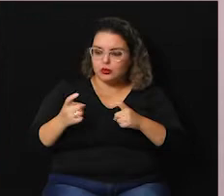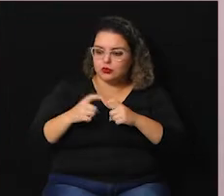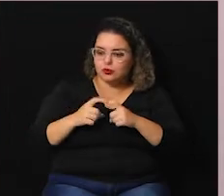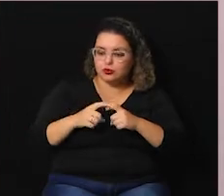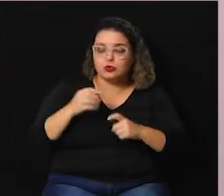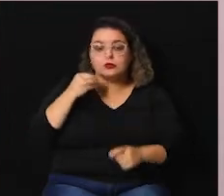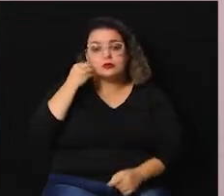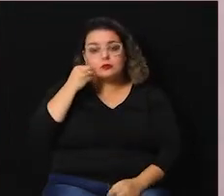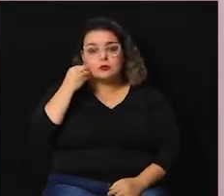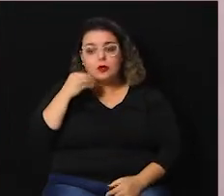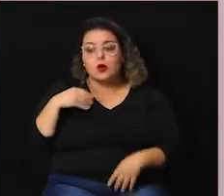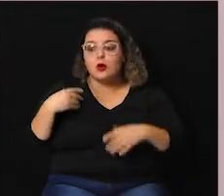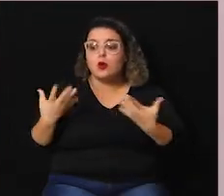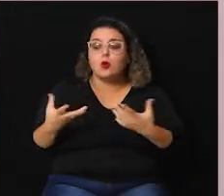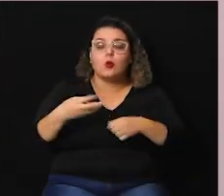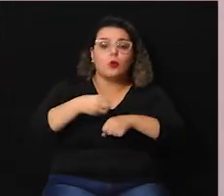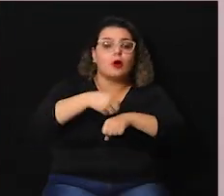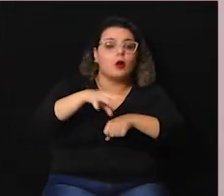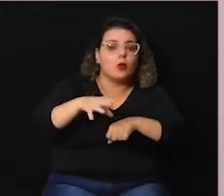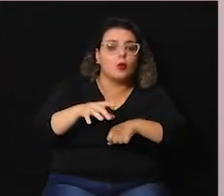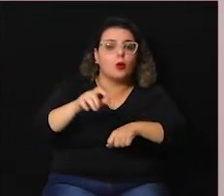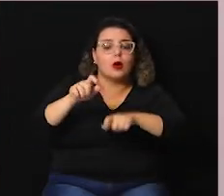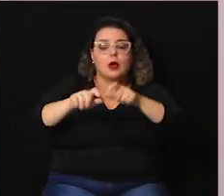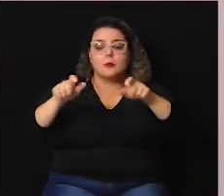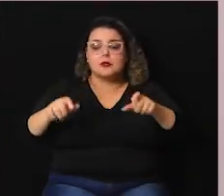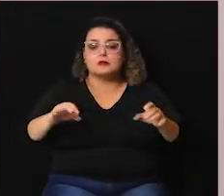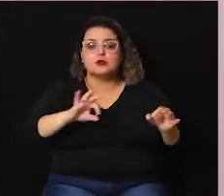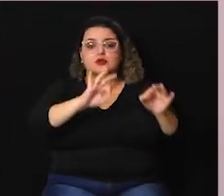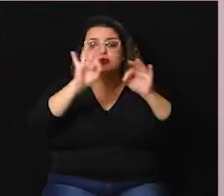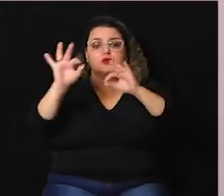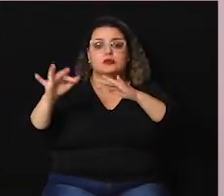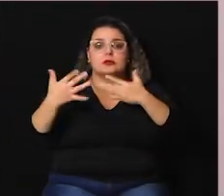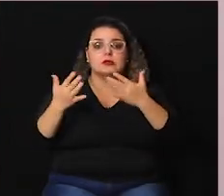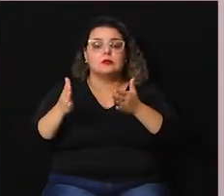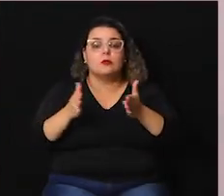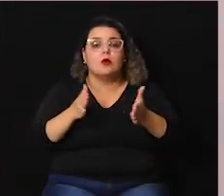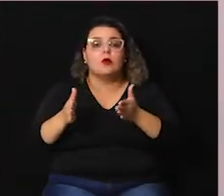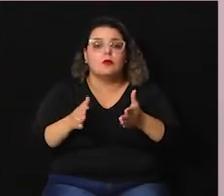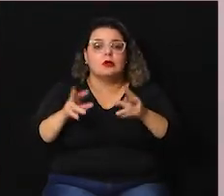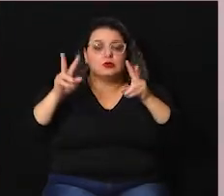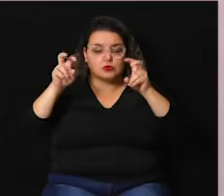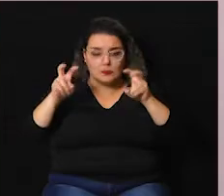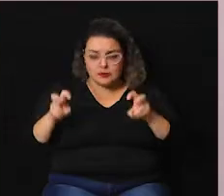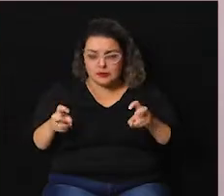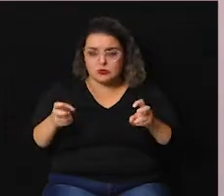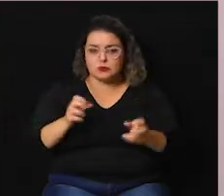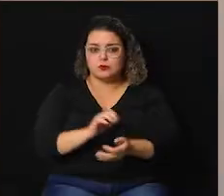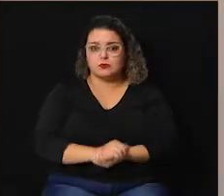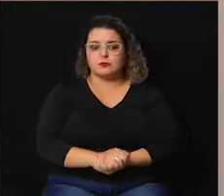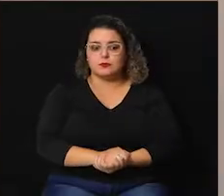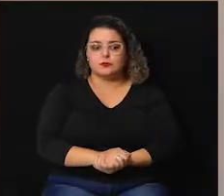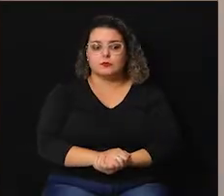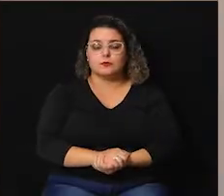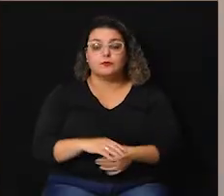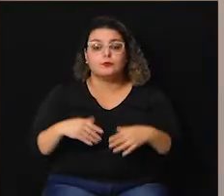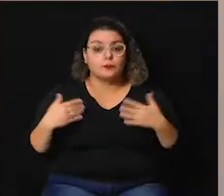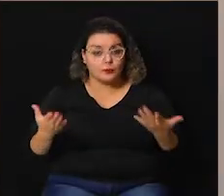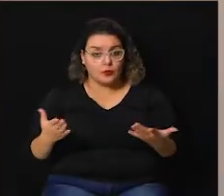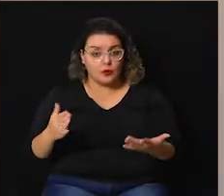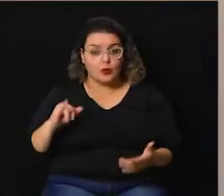que tem experiência nisso, qual o recado que o senhor dá para quem está assistindo a gente nesse momento sobre esse assunto?